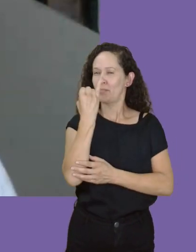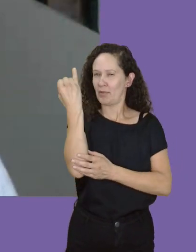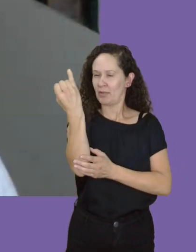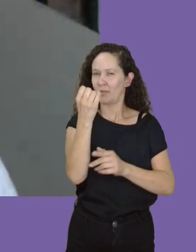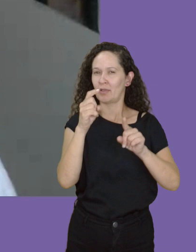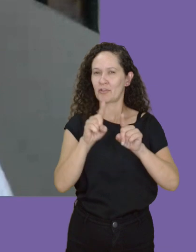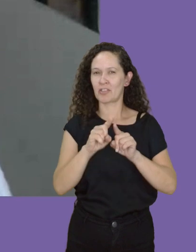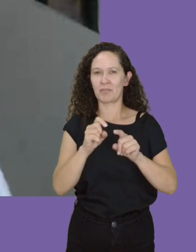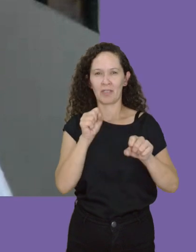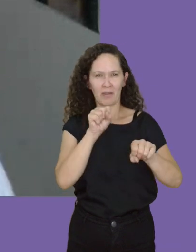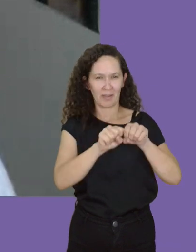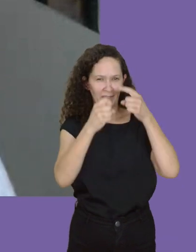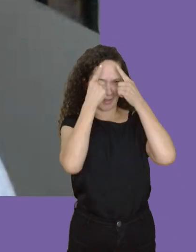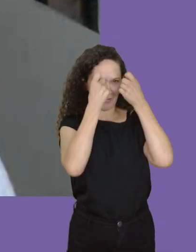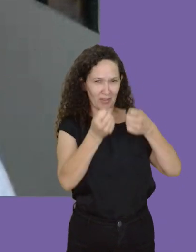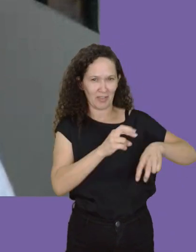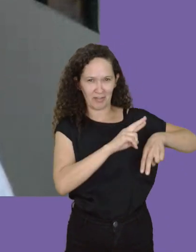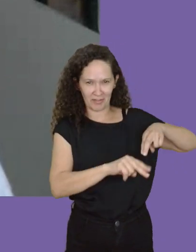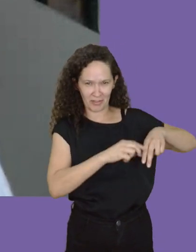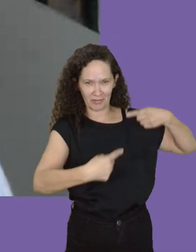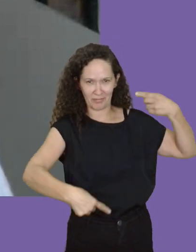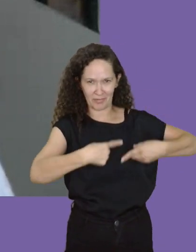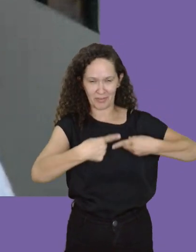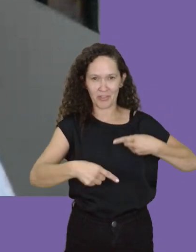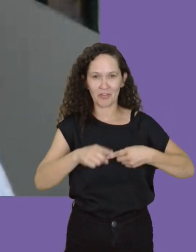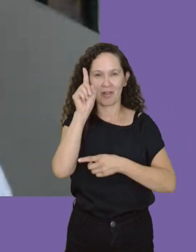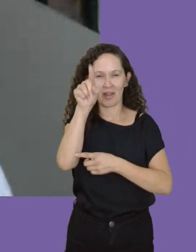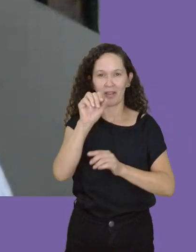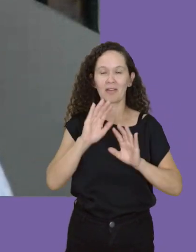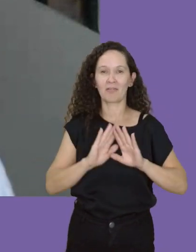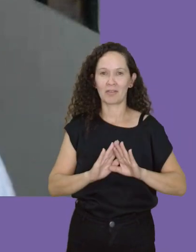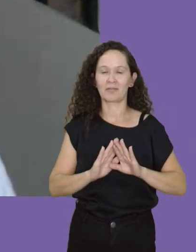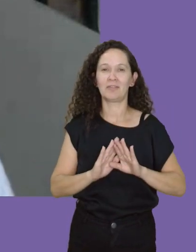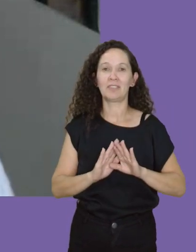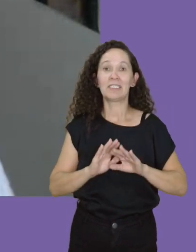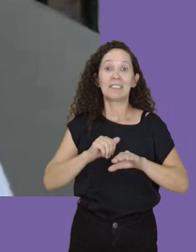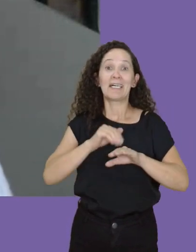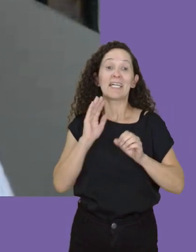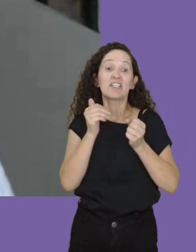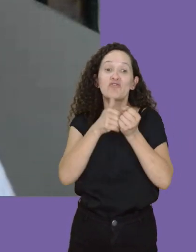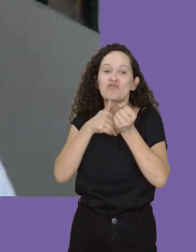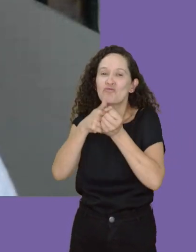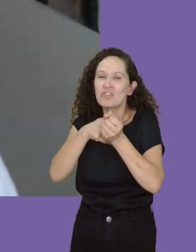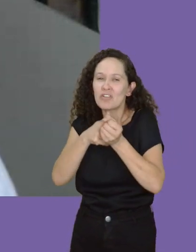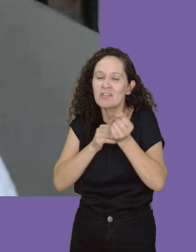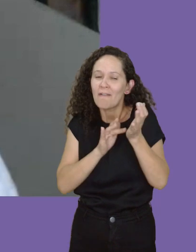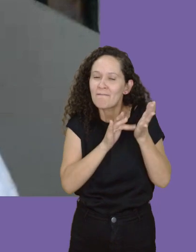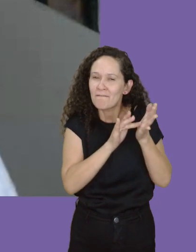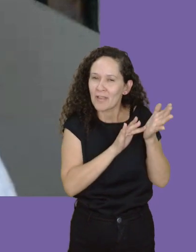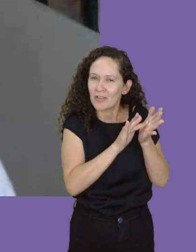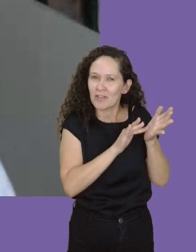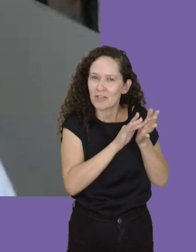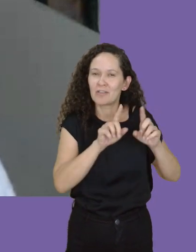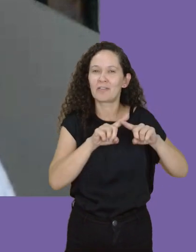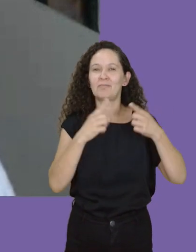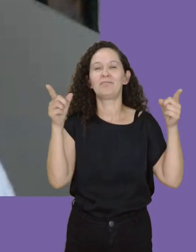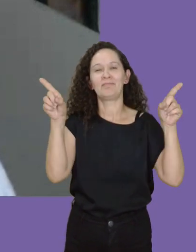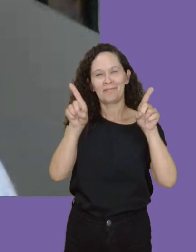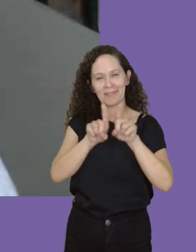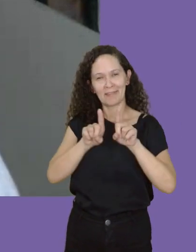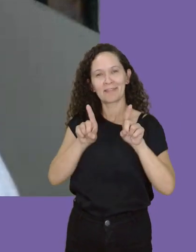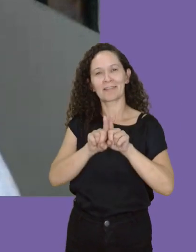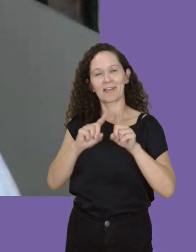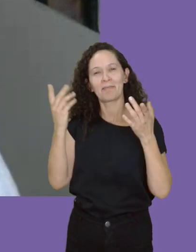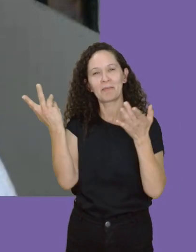da violência política de gênero é aquela que ela é mais velada, digamos assim, mas que ela também requer